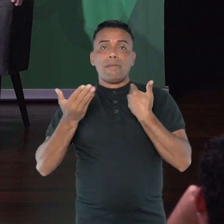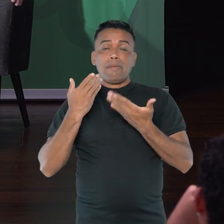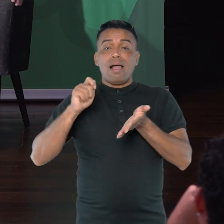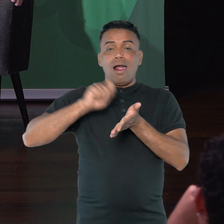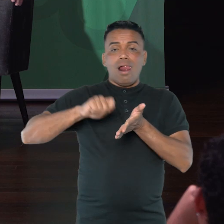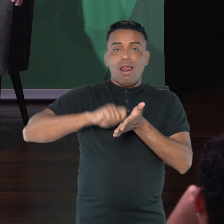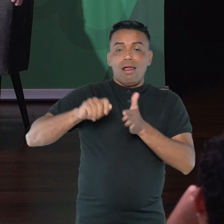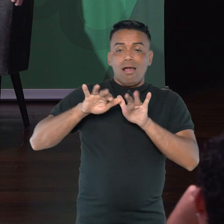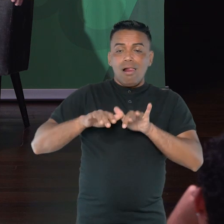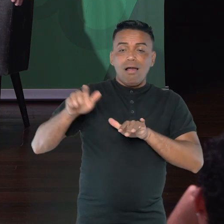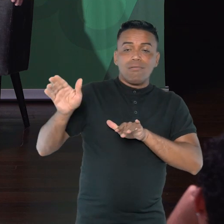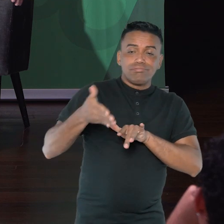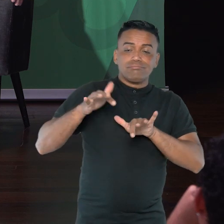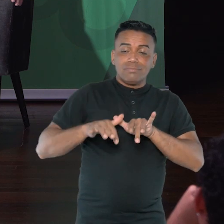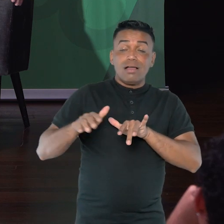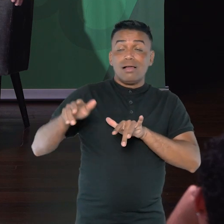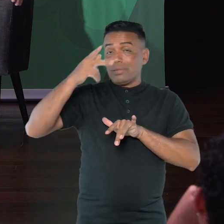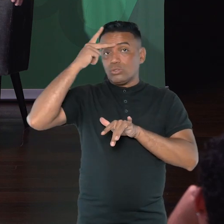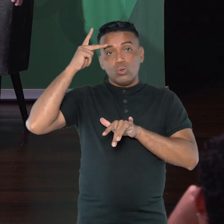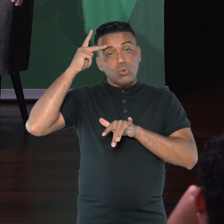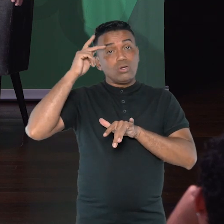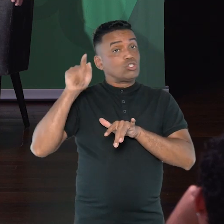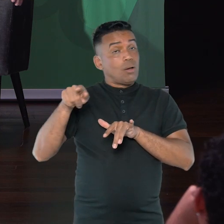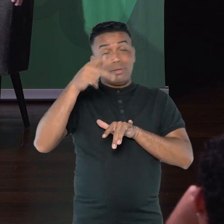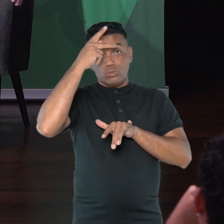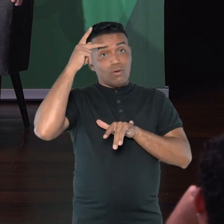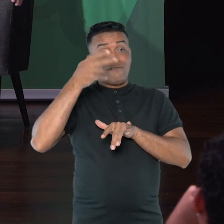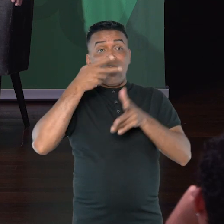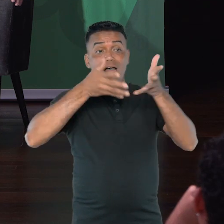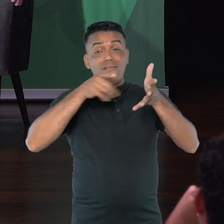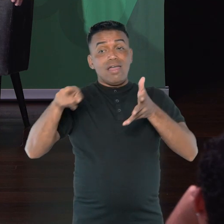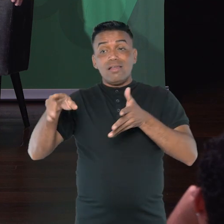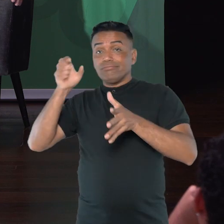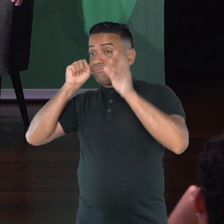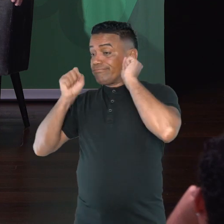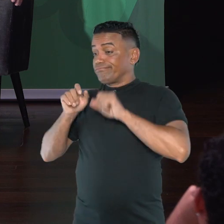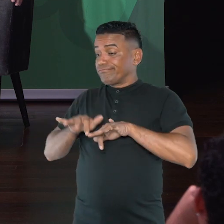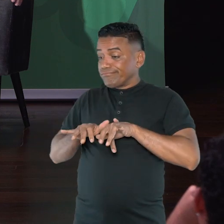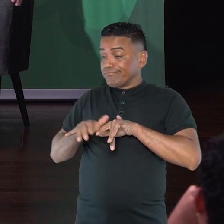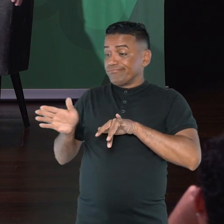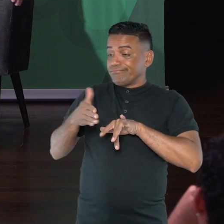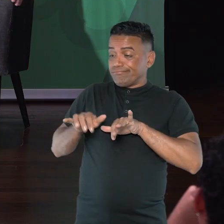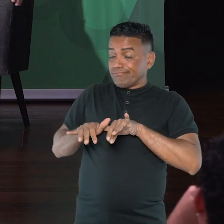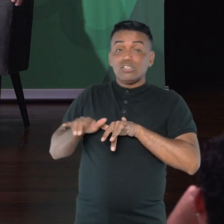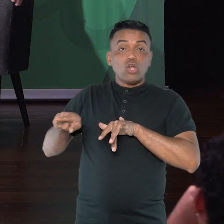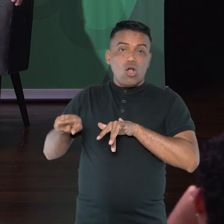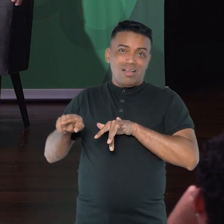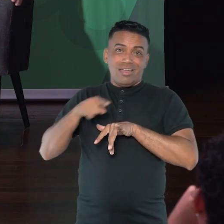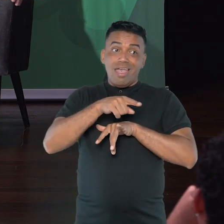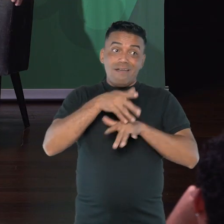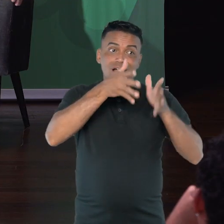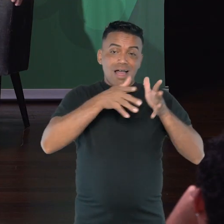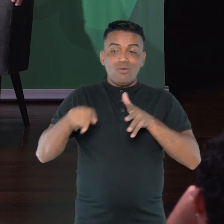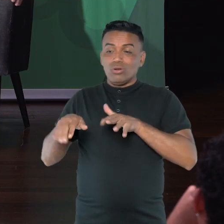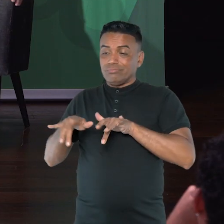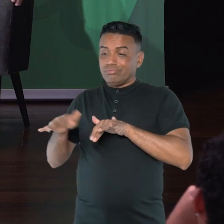anotações do que deveria ocorrer, o autor falava. Só o autor falava, ele só escutava. O que eu achei muito curioso, porque algumas pessoas têm comentado isso,